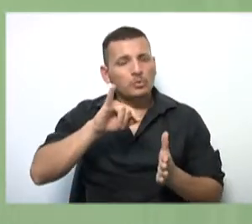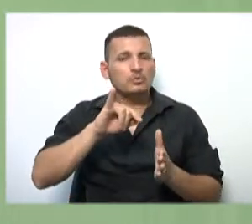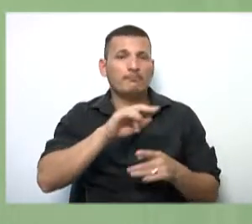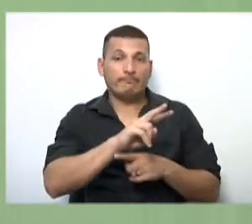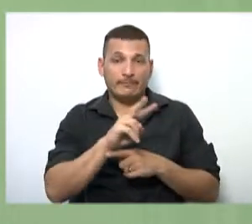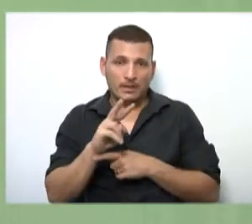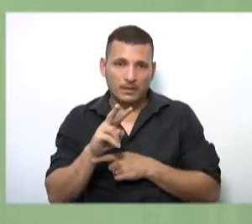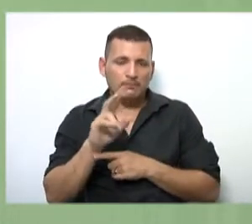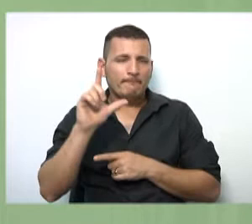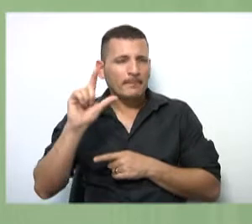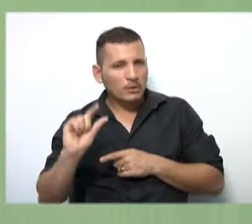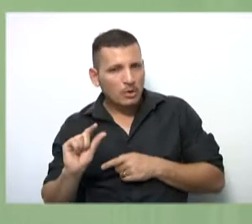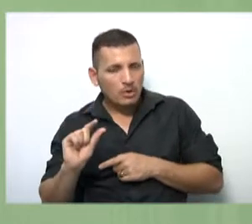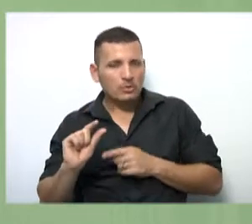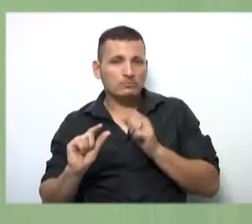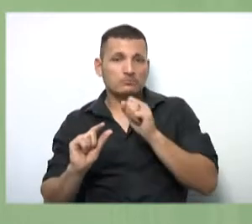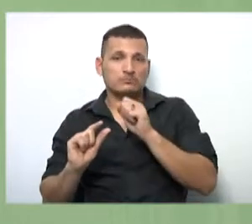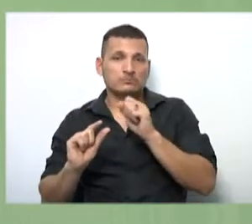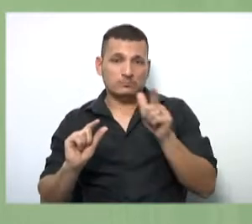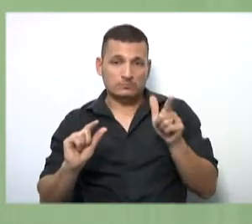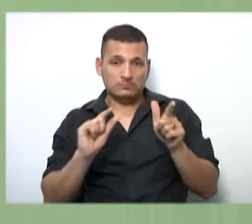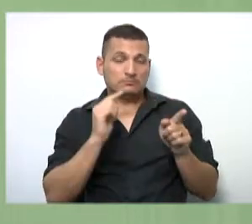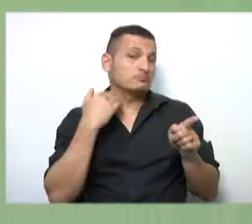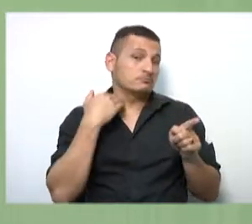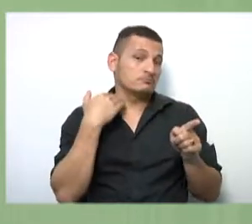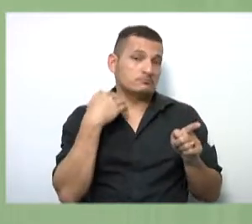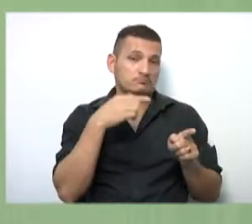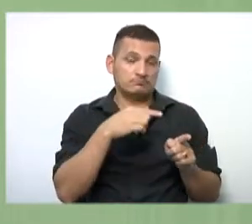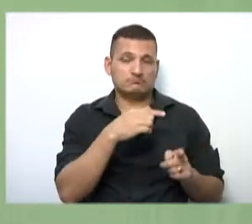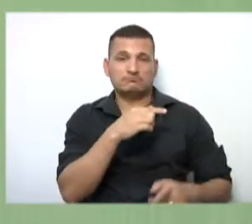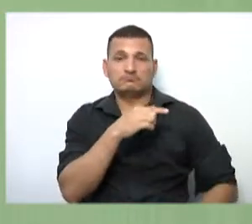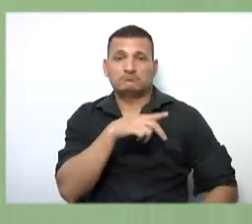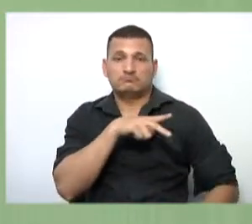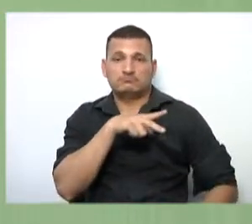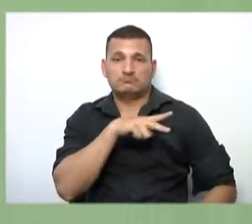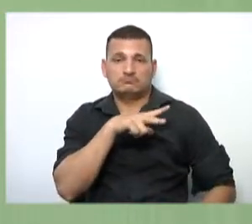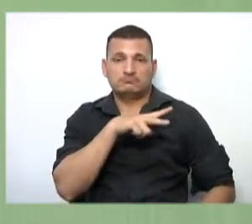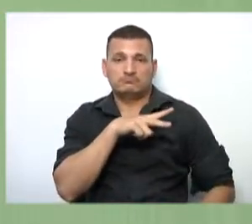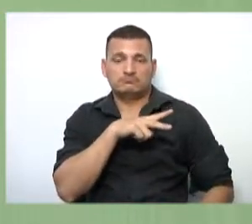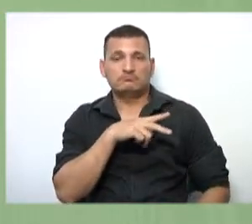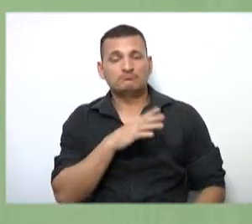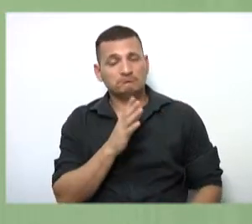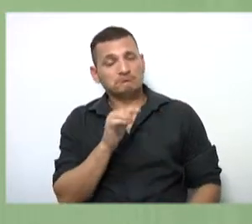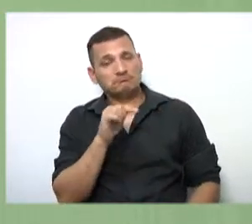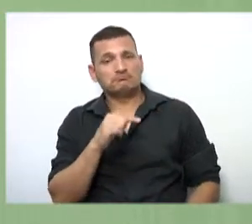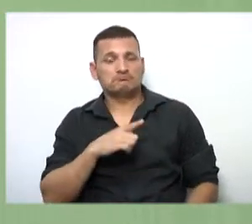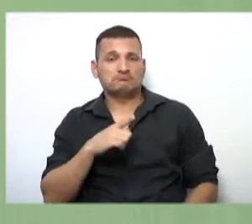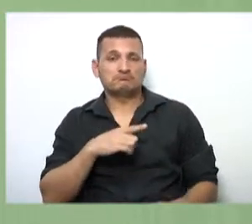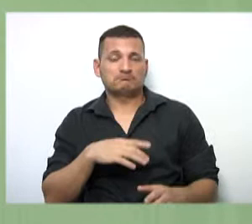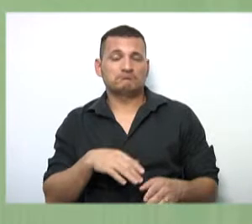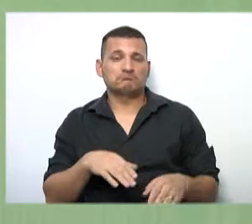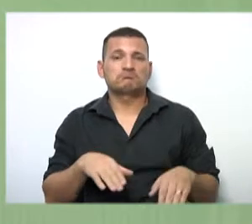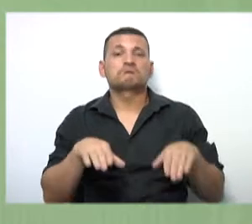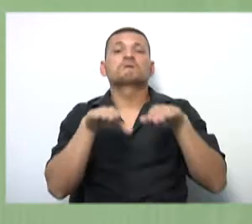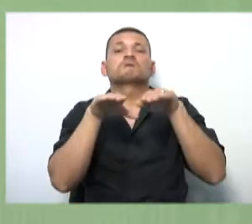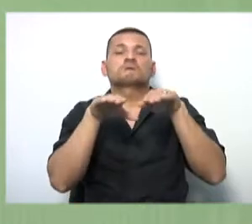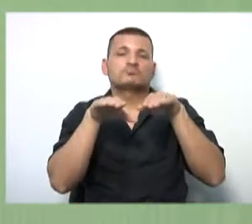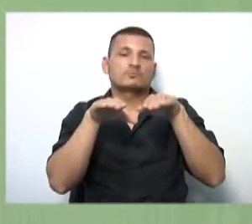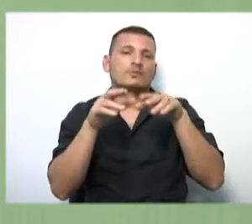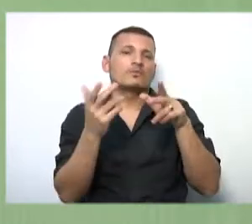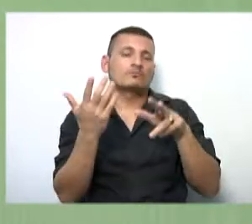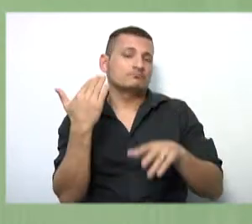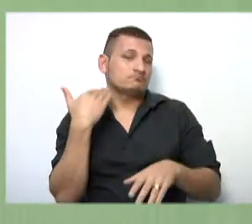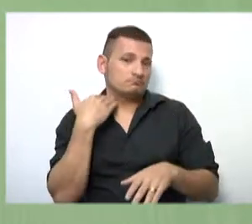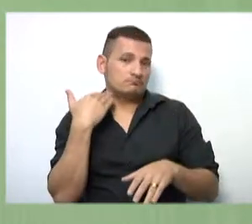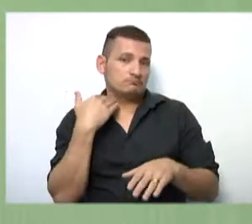no mercado. A gente fala também que são equiparadas às instituições financeiras convencionais e tem